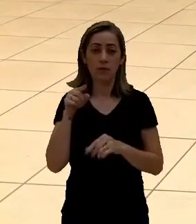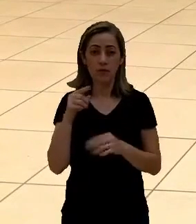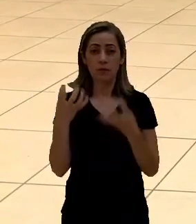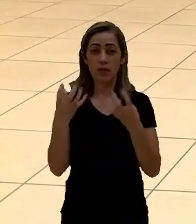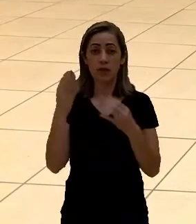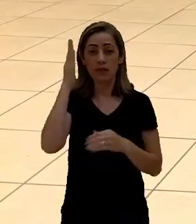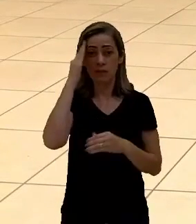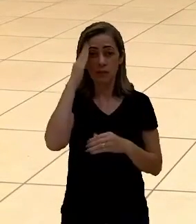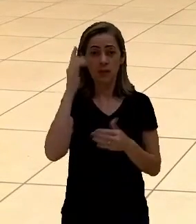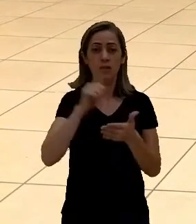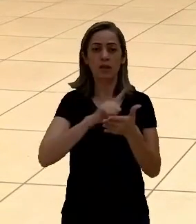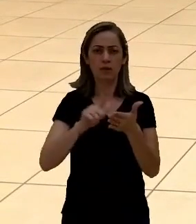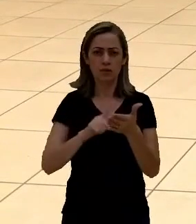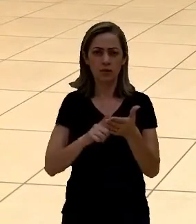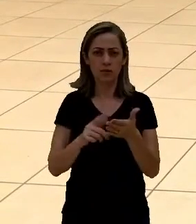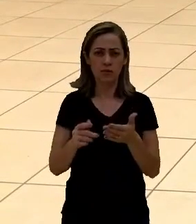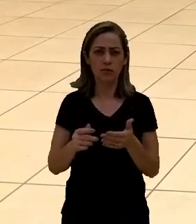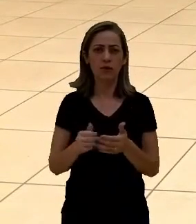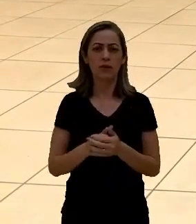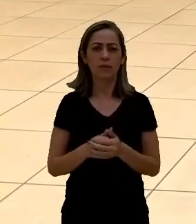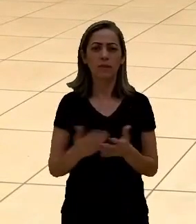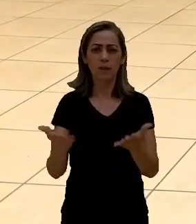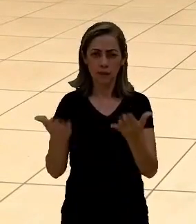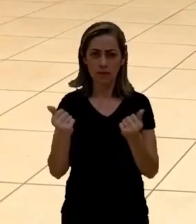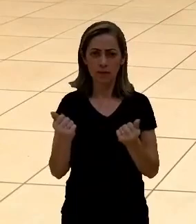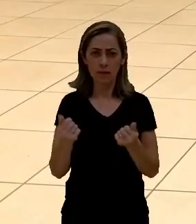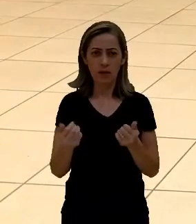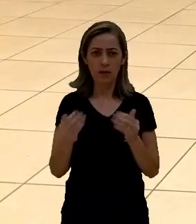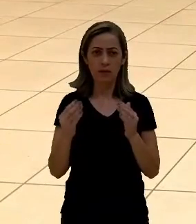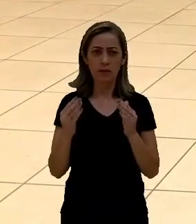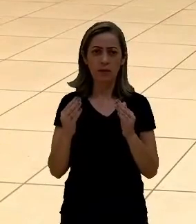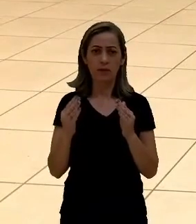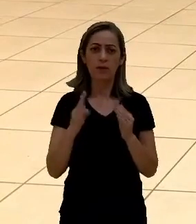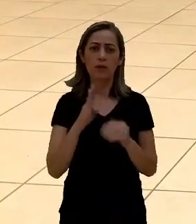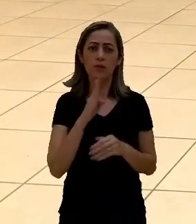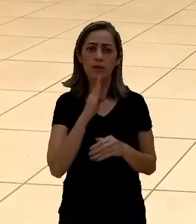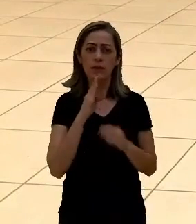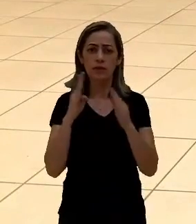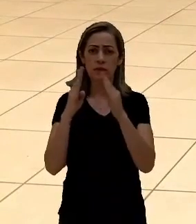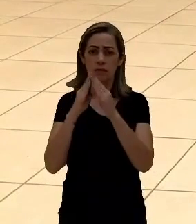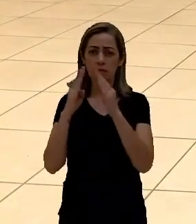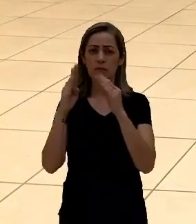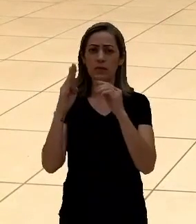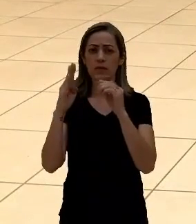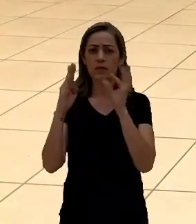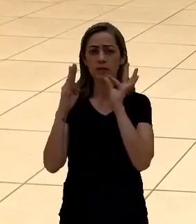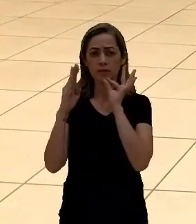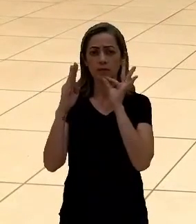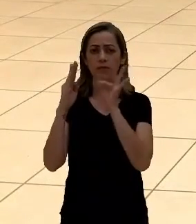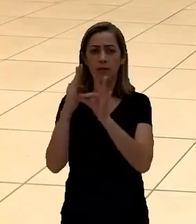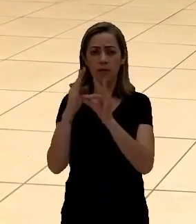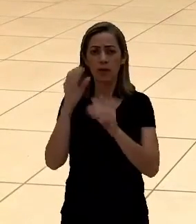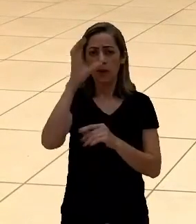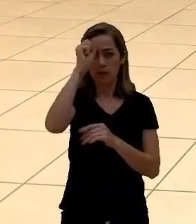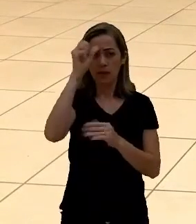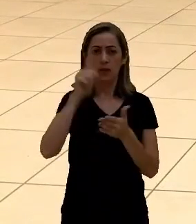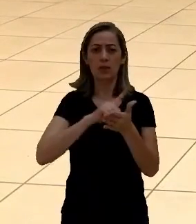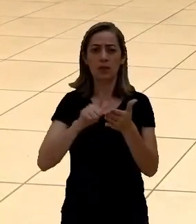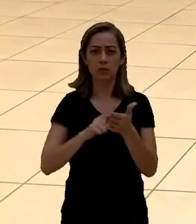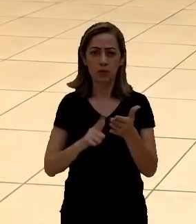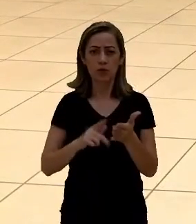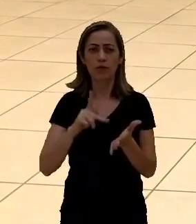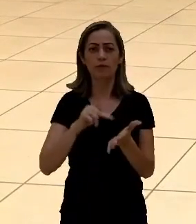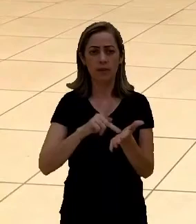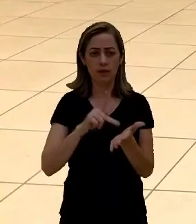eu lhe convido venha comigo por dentro da sacristia onde a gente vai tentar aprender a liturgia verdadeira com